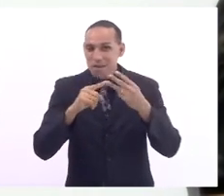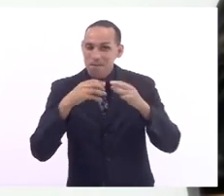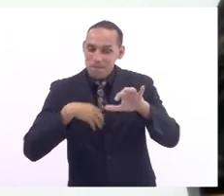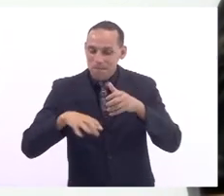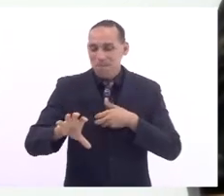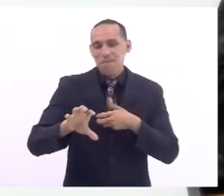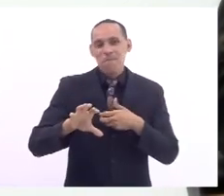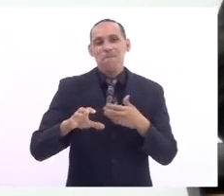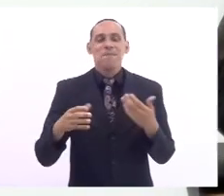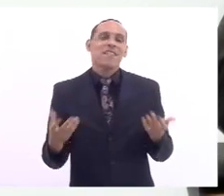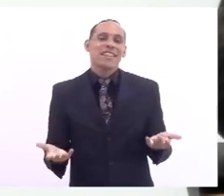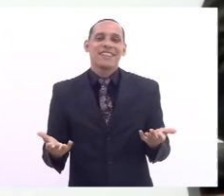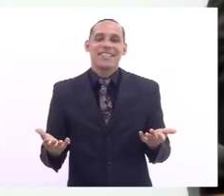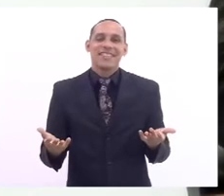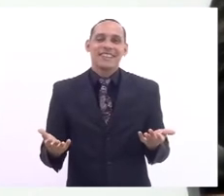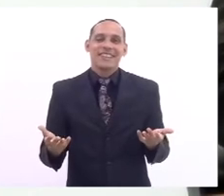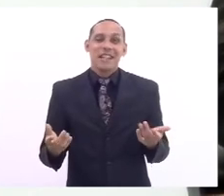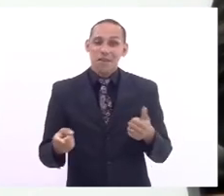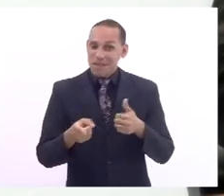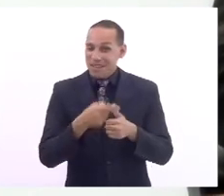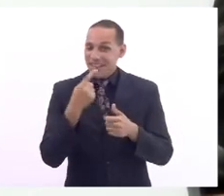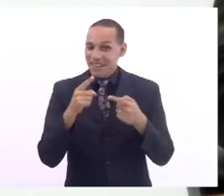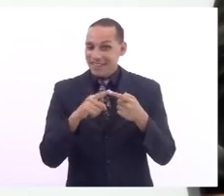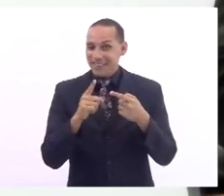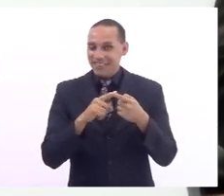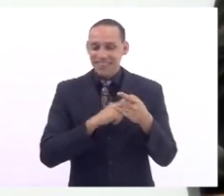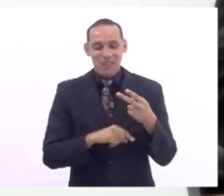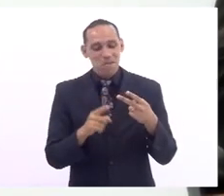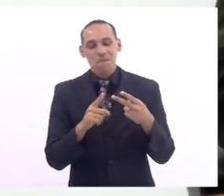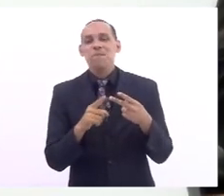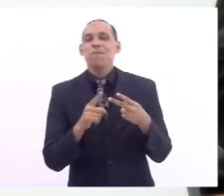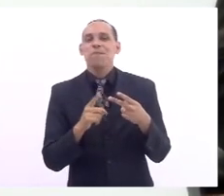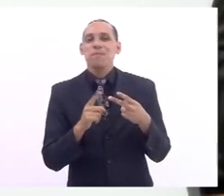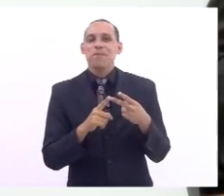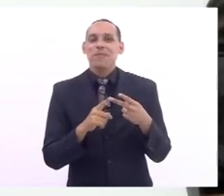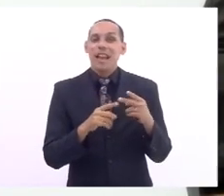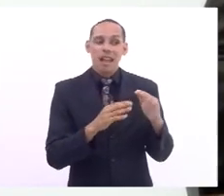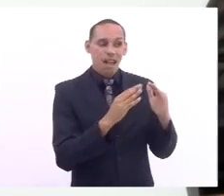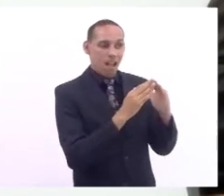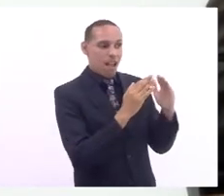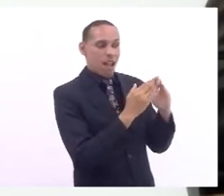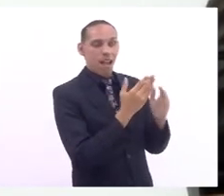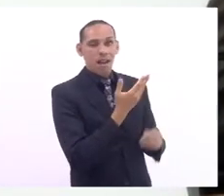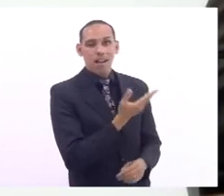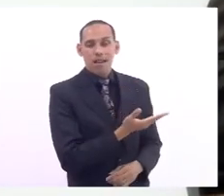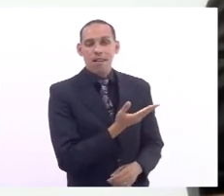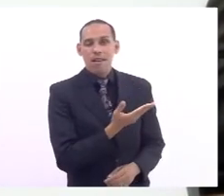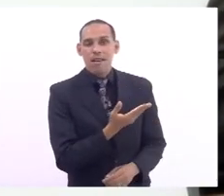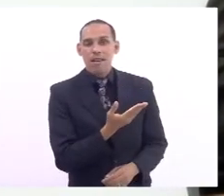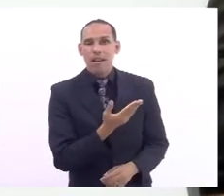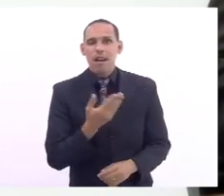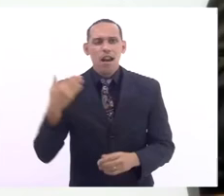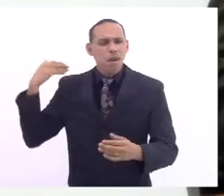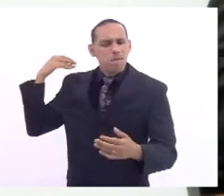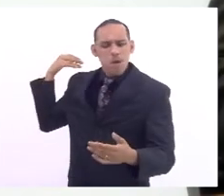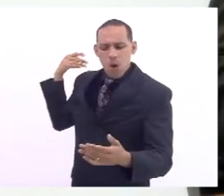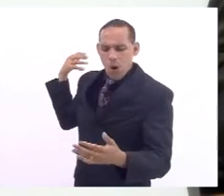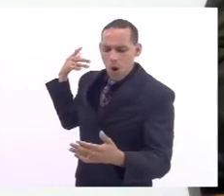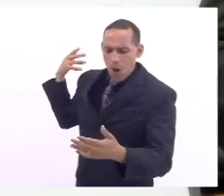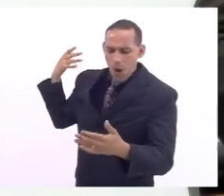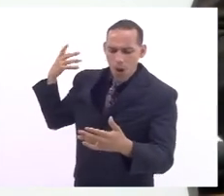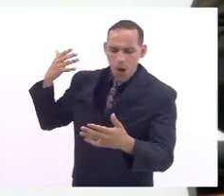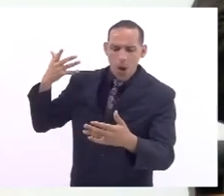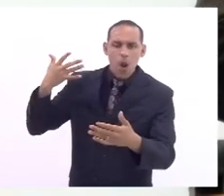então essa era um pão a primeira mensagem a segunda é que a casa Fluminense se constituiu ao longo desse processo